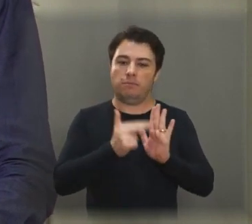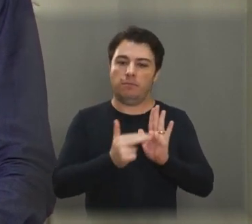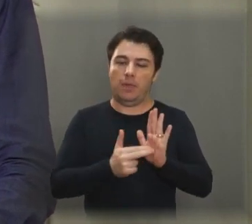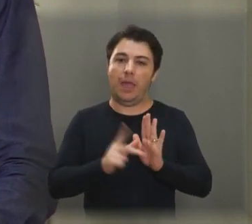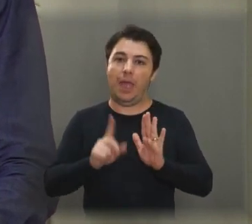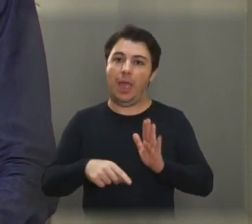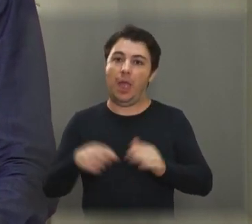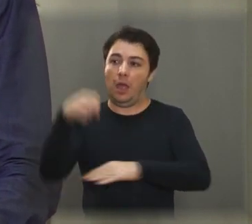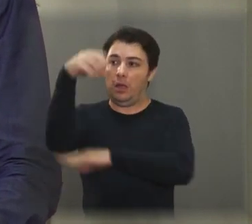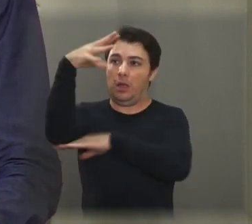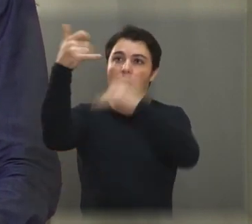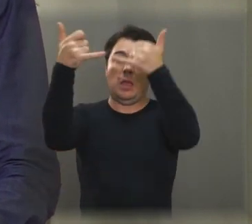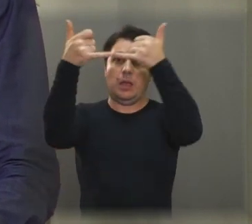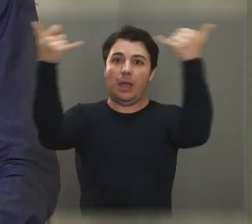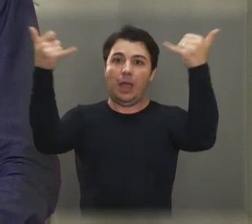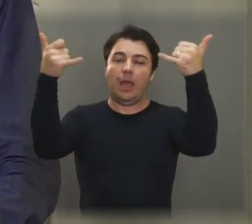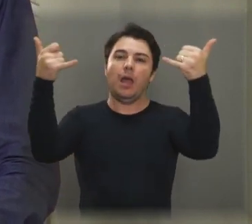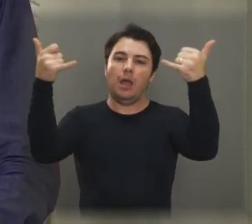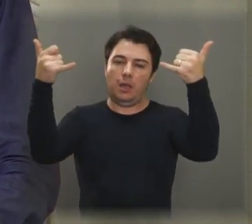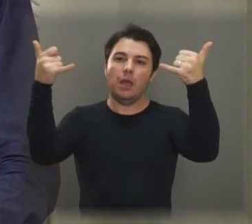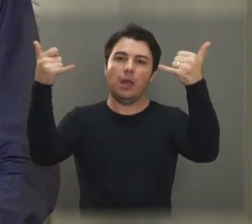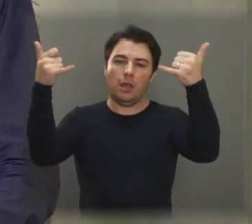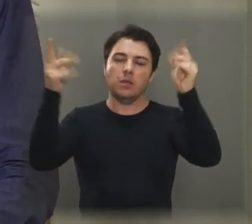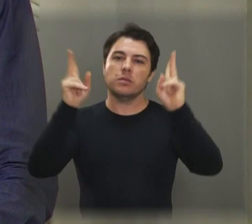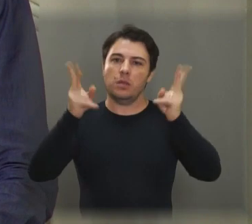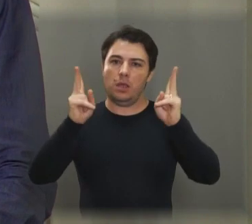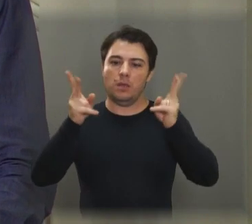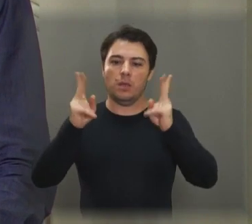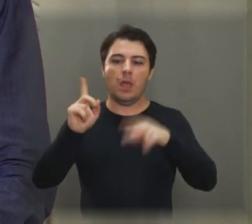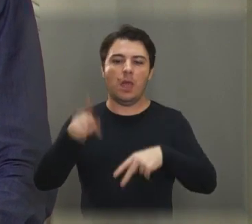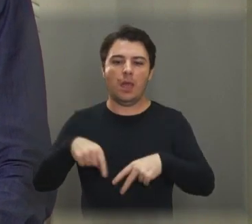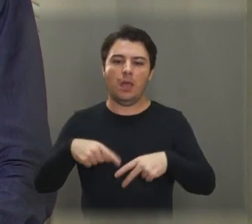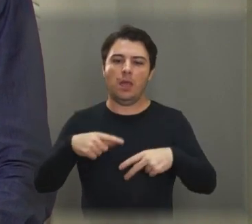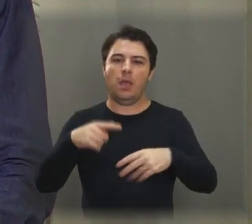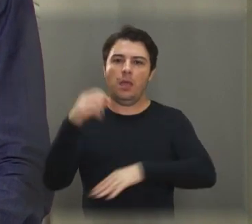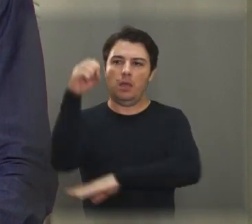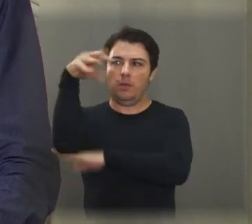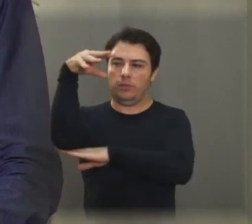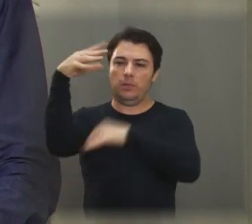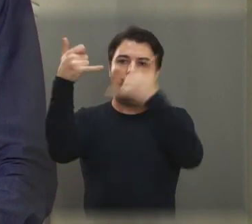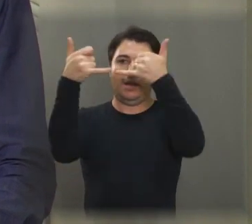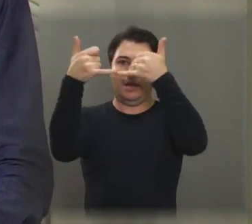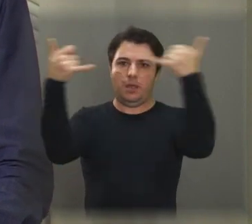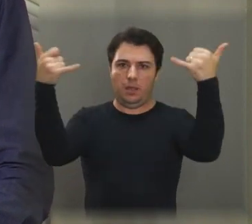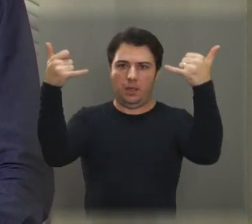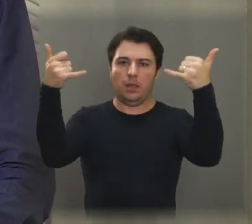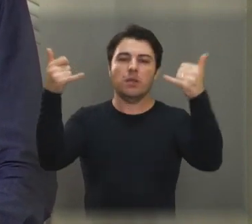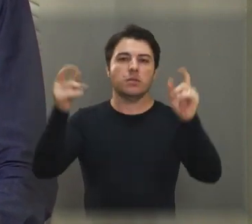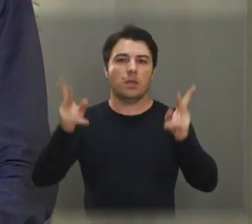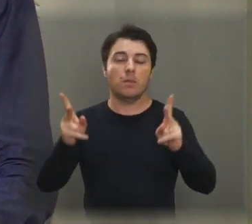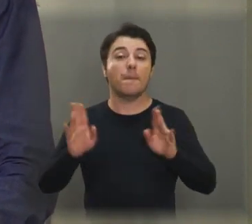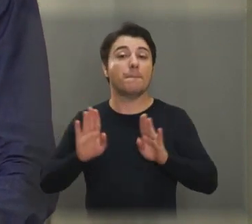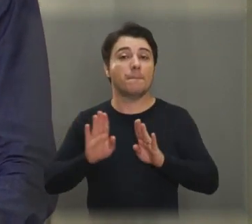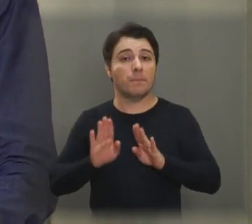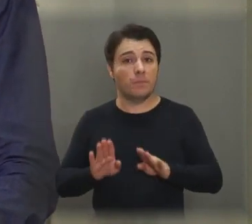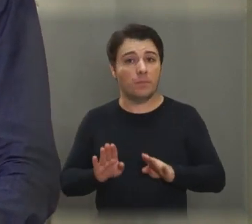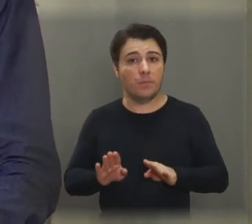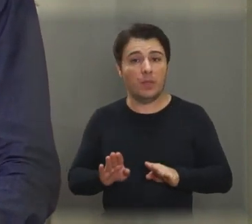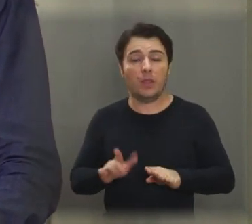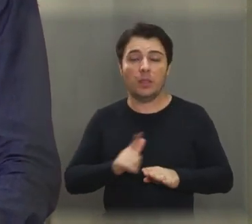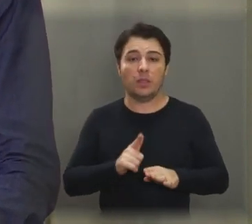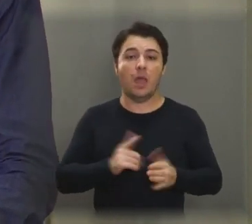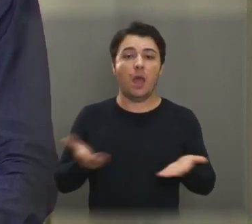é aéreo tá é toda a rede solicitada na empresa Laércio ela ela sai da premissa de ser uma rede aérea é